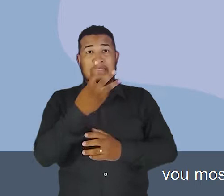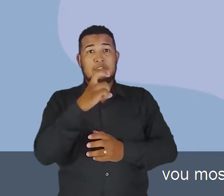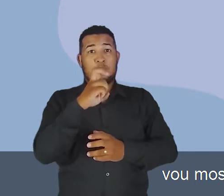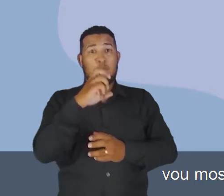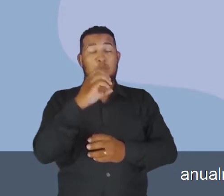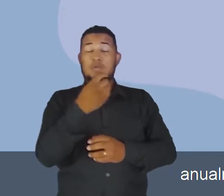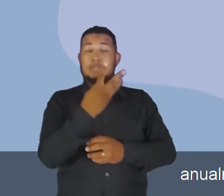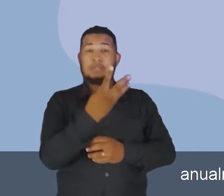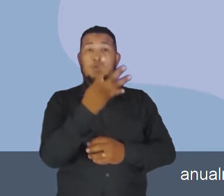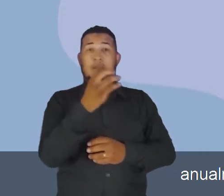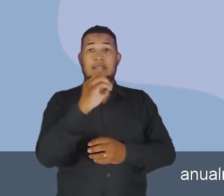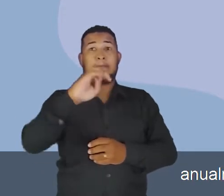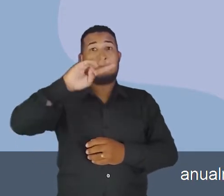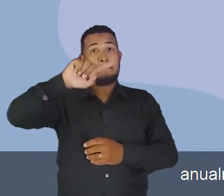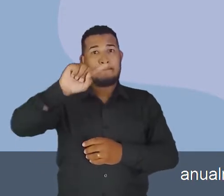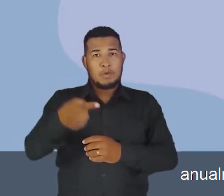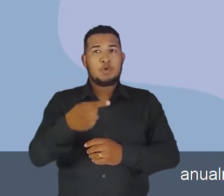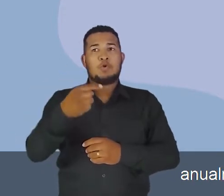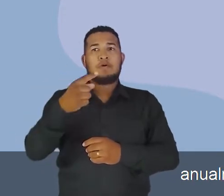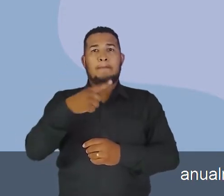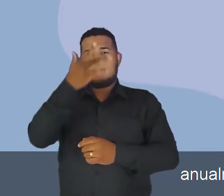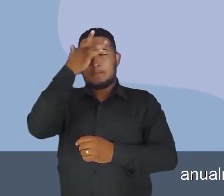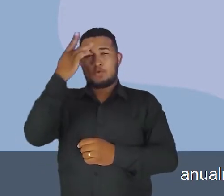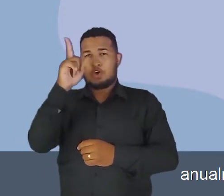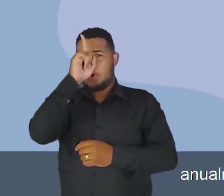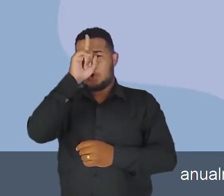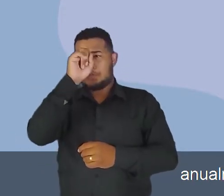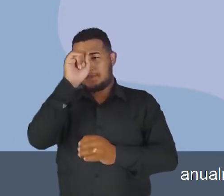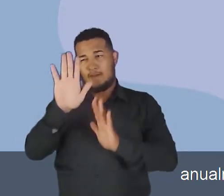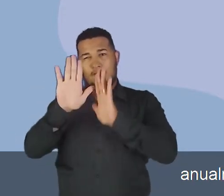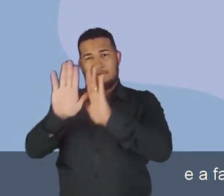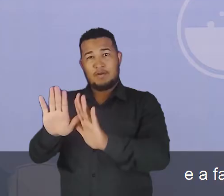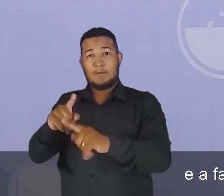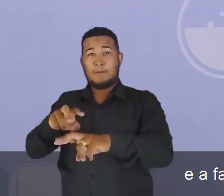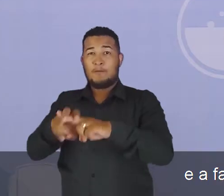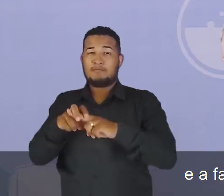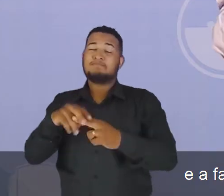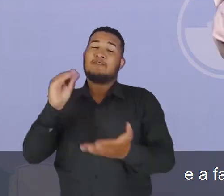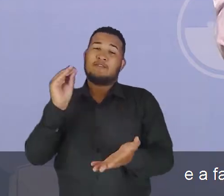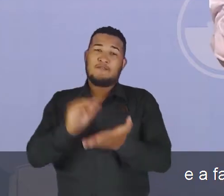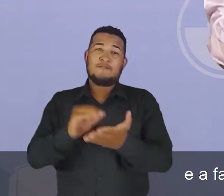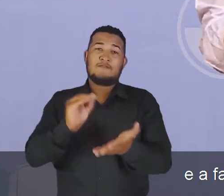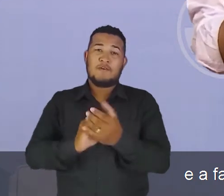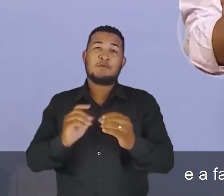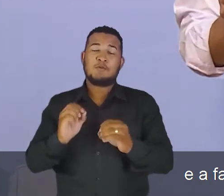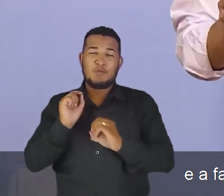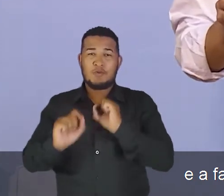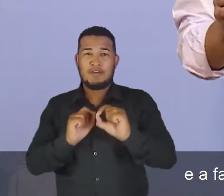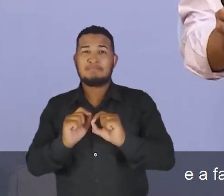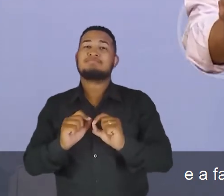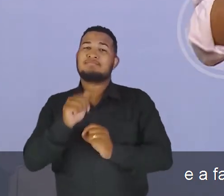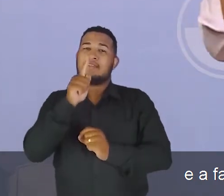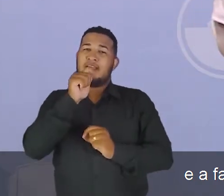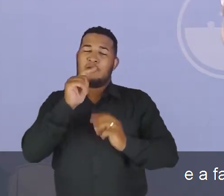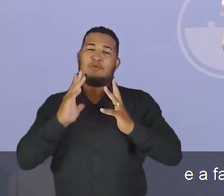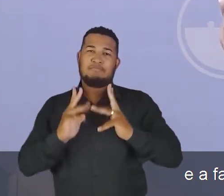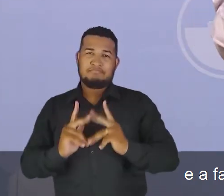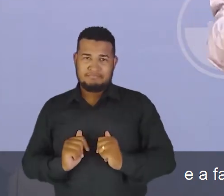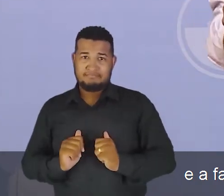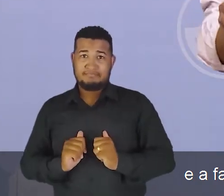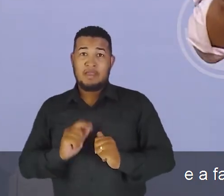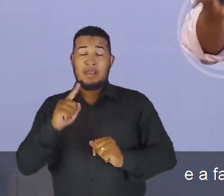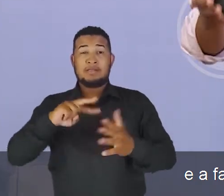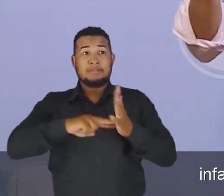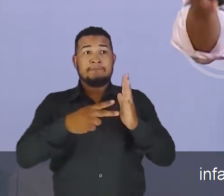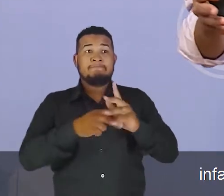mil internações anualmente estão relacionadas à falta de saneamento básico. E a falta de saneamento básico é a principal